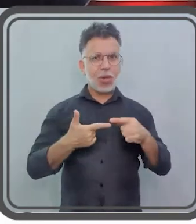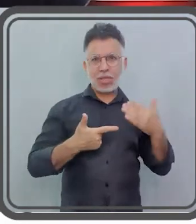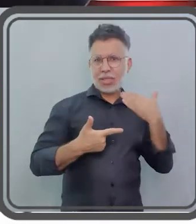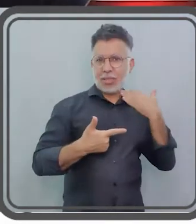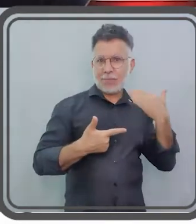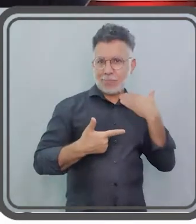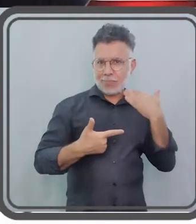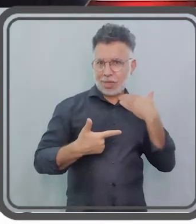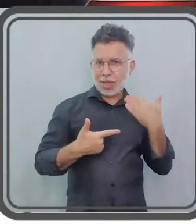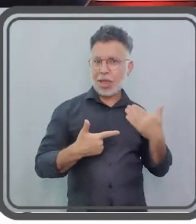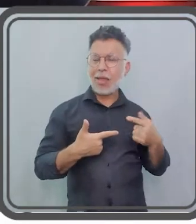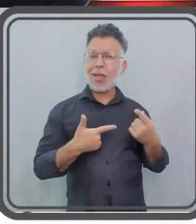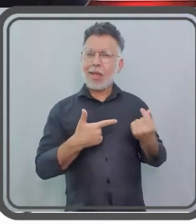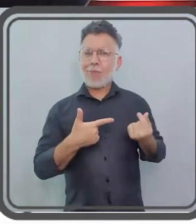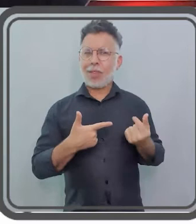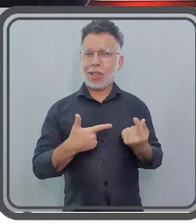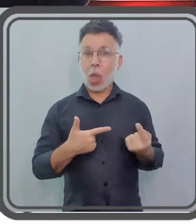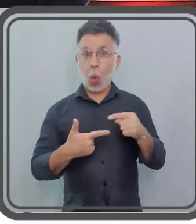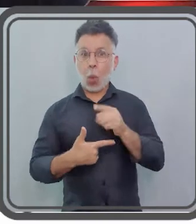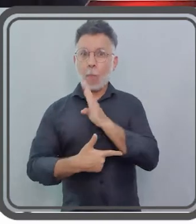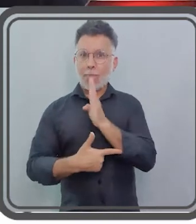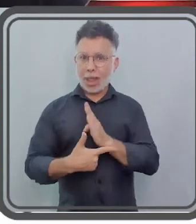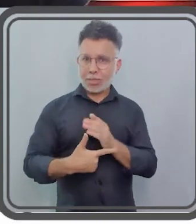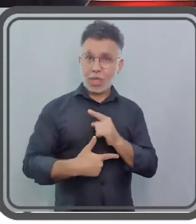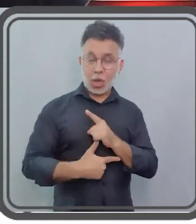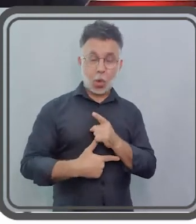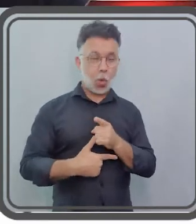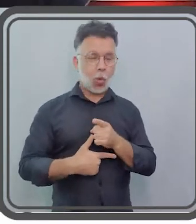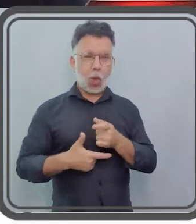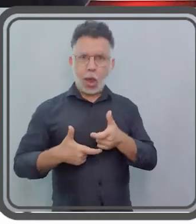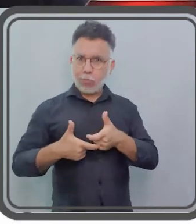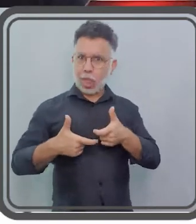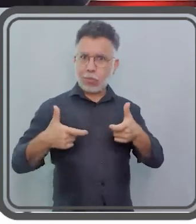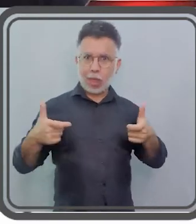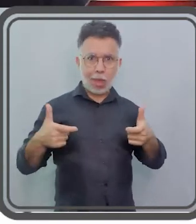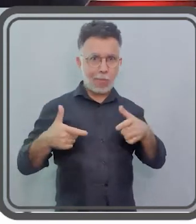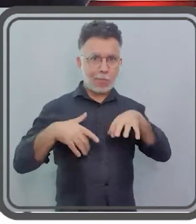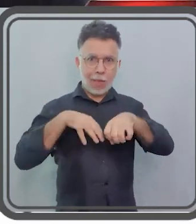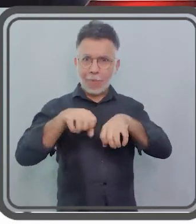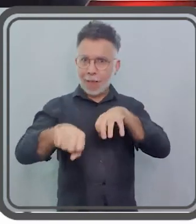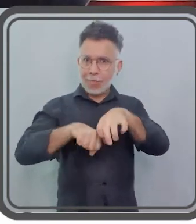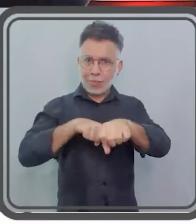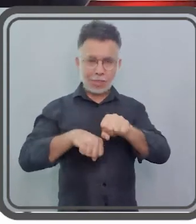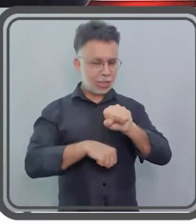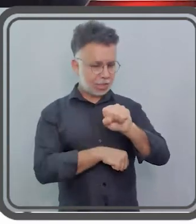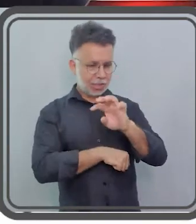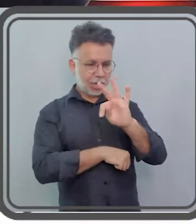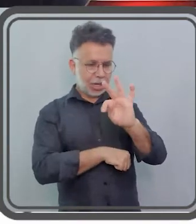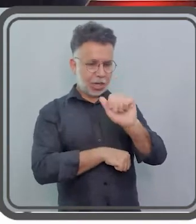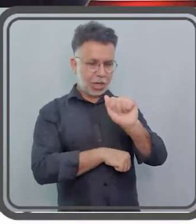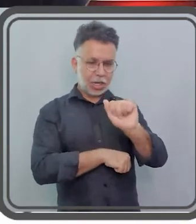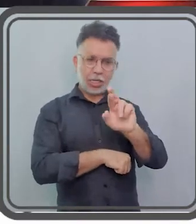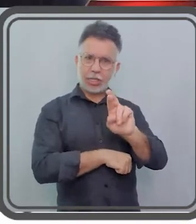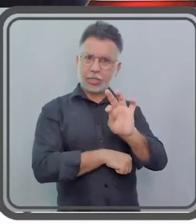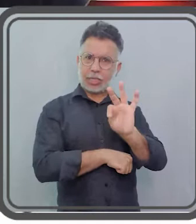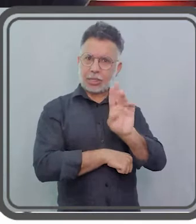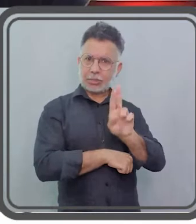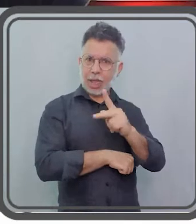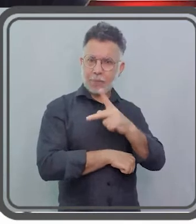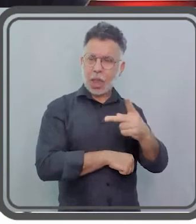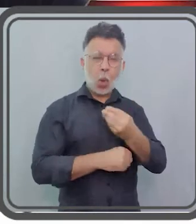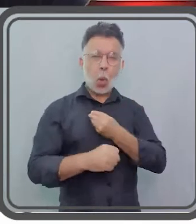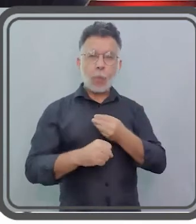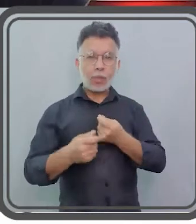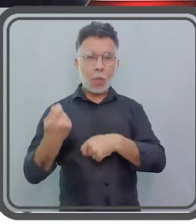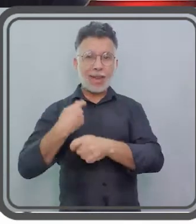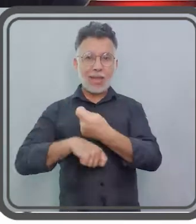voltada a serviços financeiros. E o Brasil é um oásis para startups, né? Como está o mercado de health tech hoje em dia,